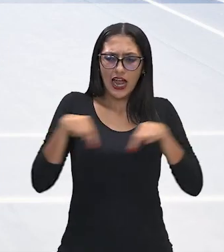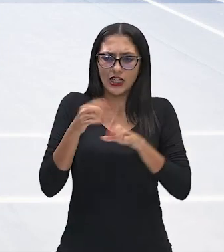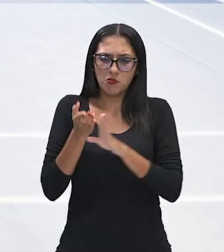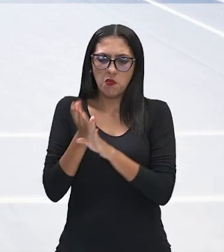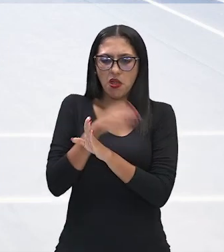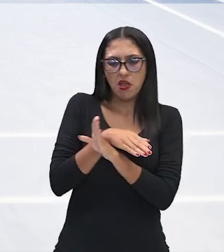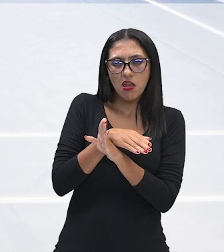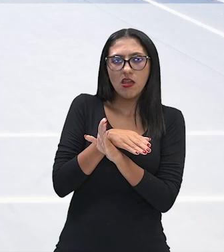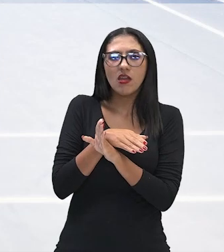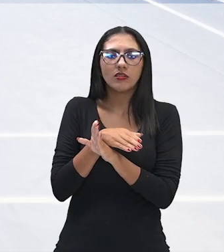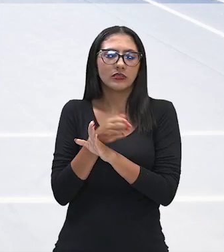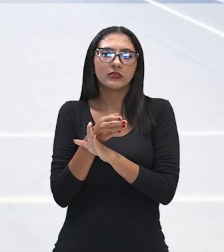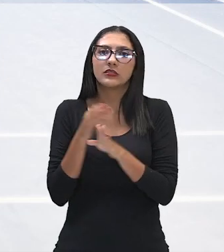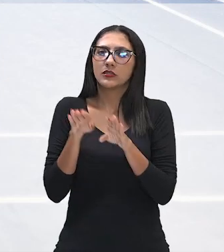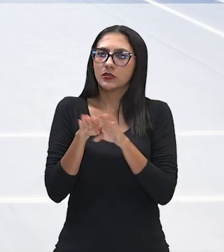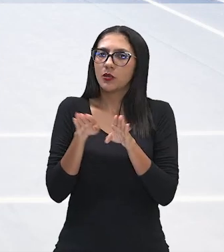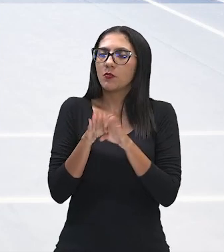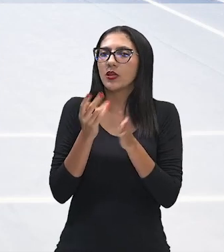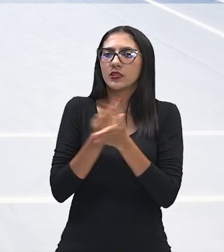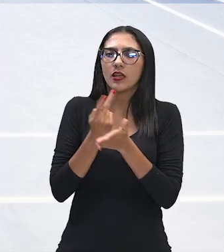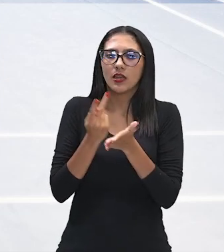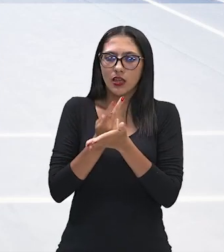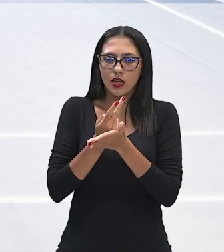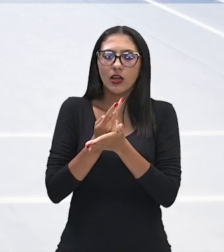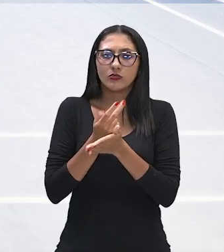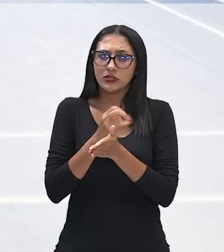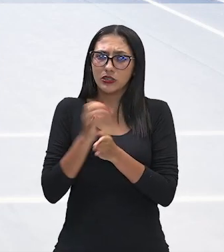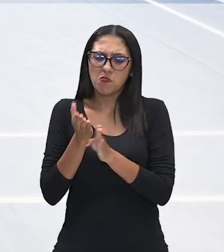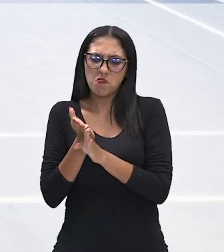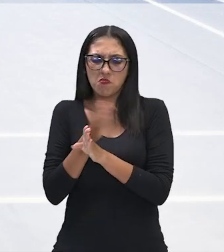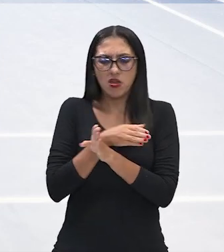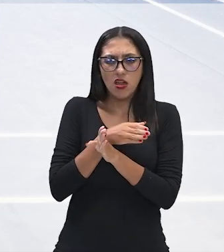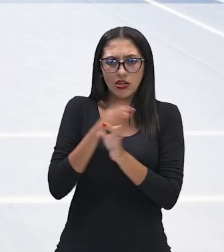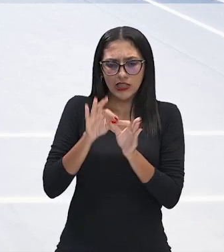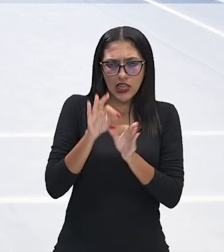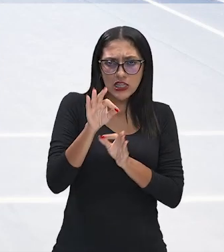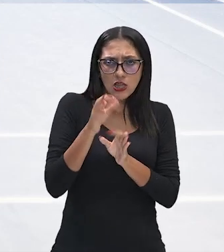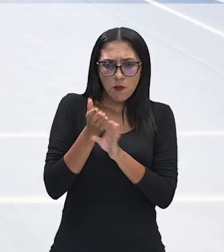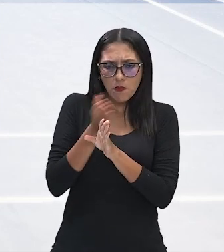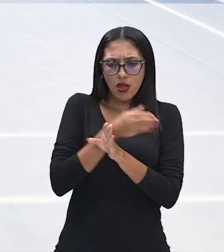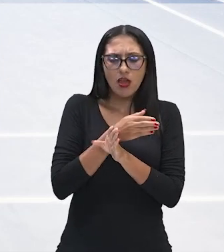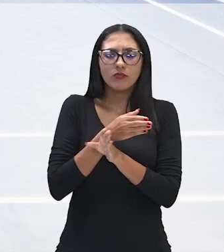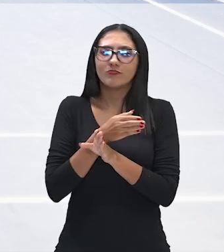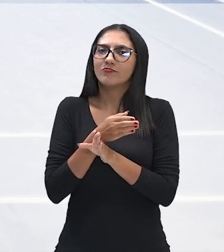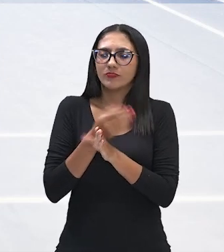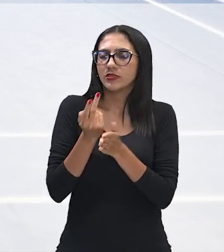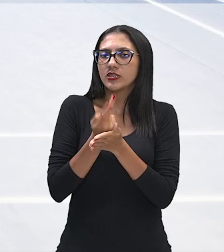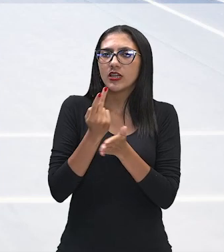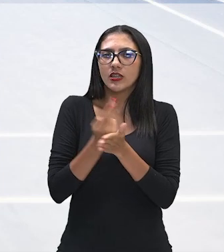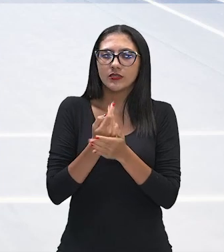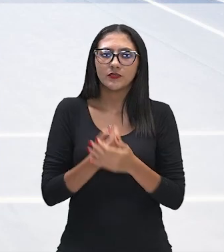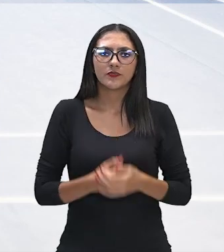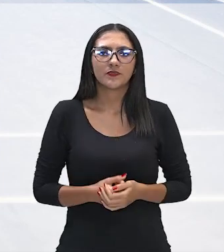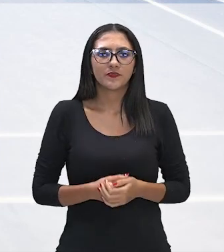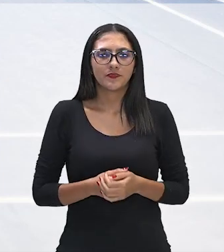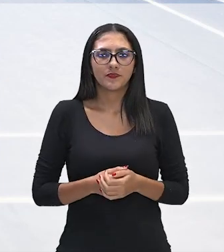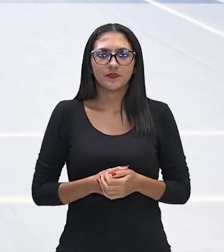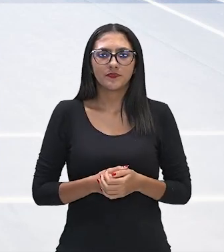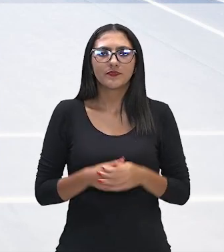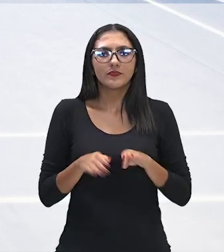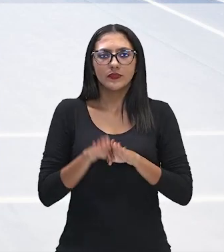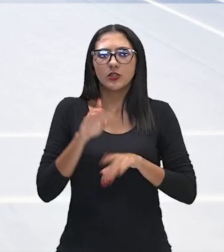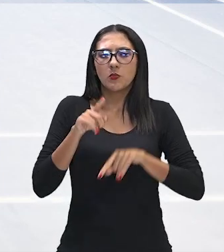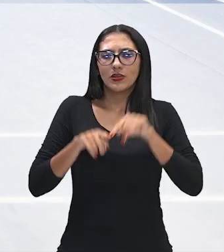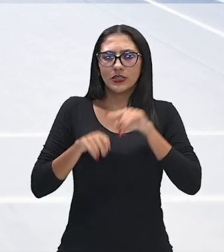quadra, aqui, se essa peteca cair fora desses limites da quadra, também é falta. E se a peteca, né,